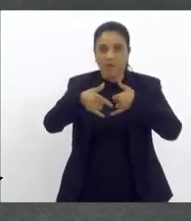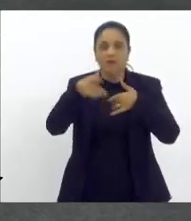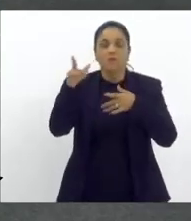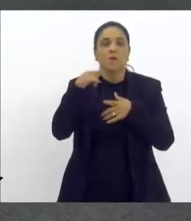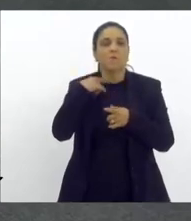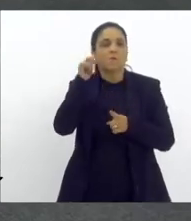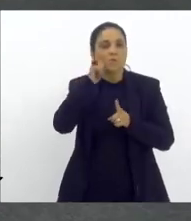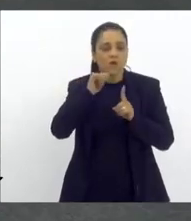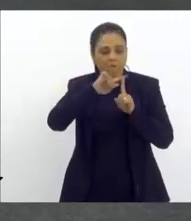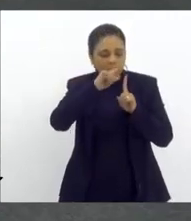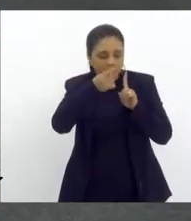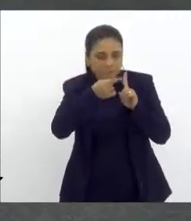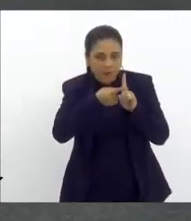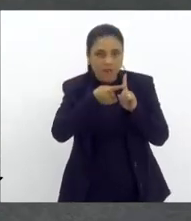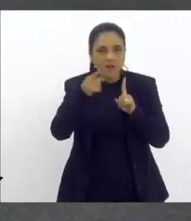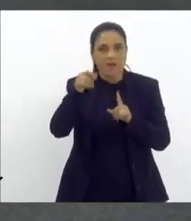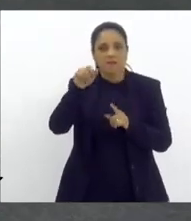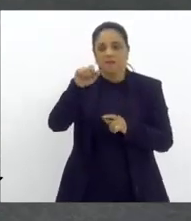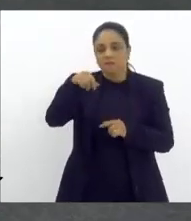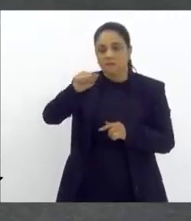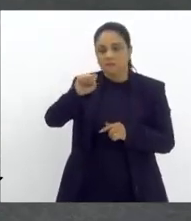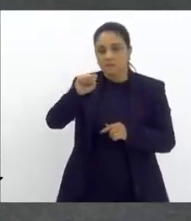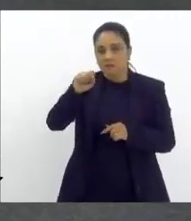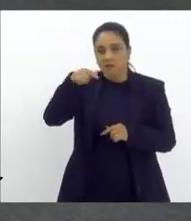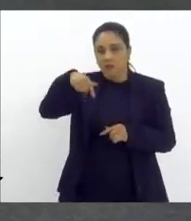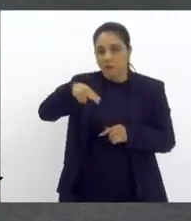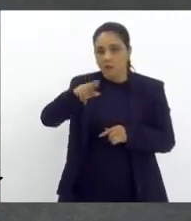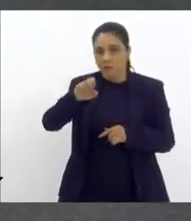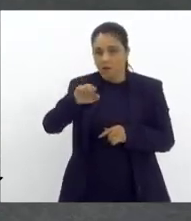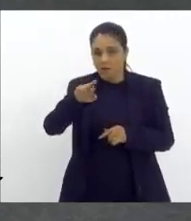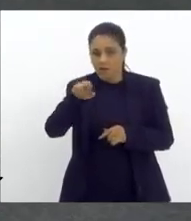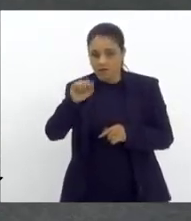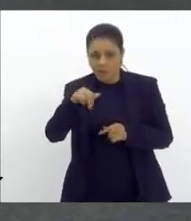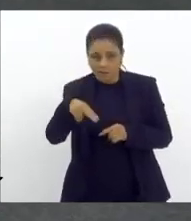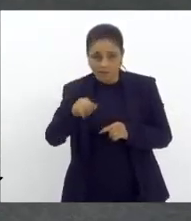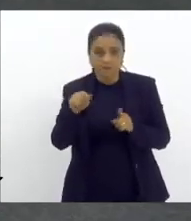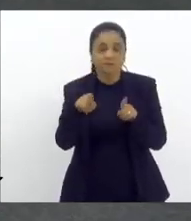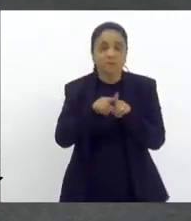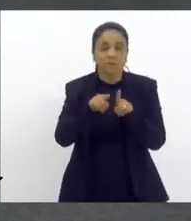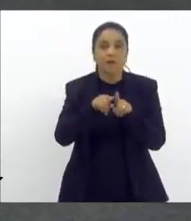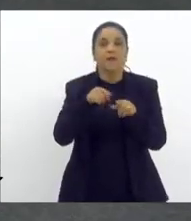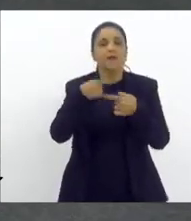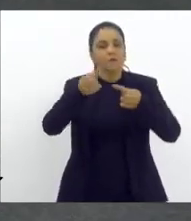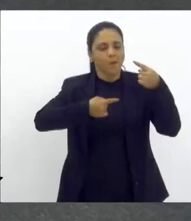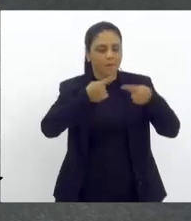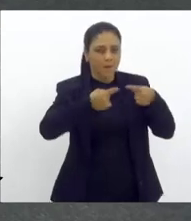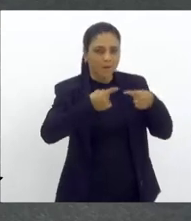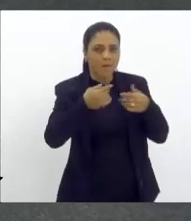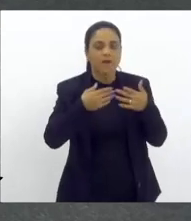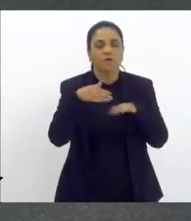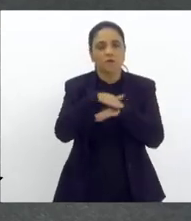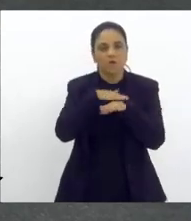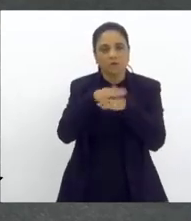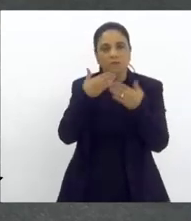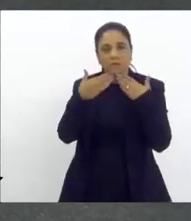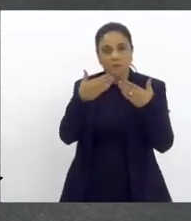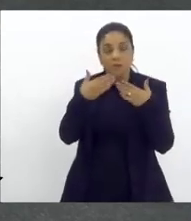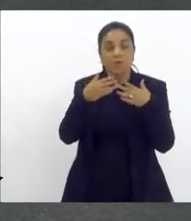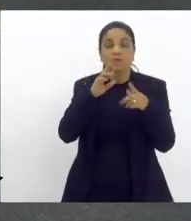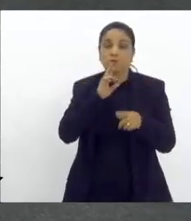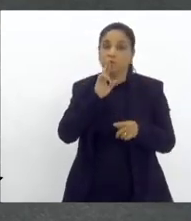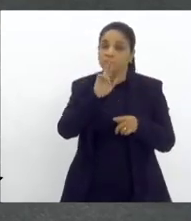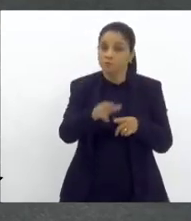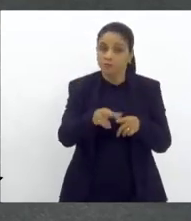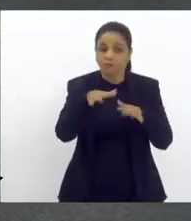Saquarema em Araruama a gente pode bater essa bola mas é importante dizer que um dos resultados dessa audiência pública